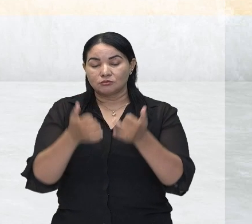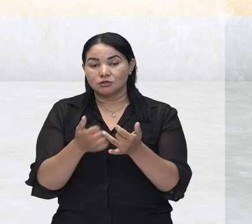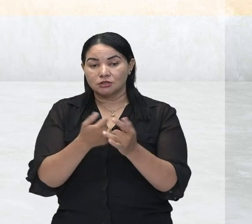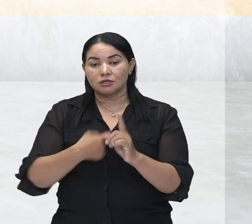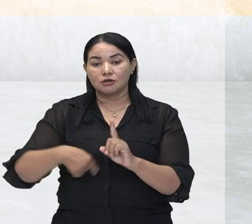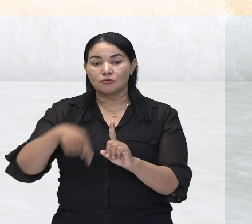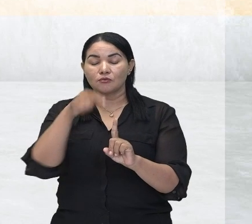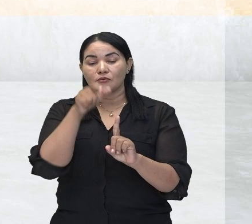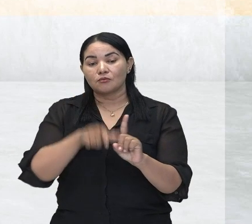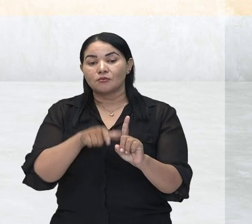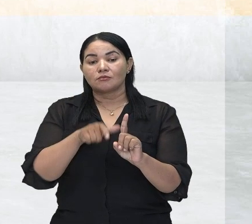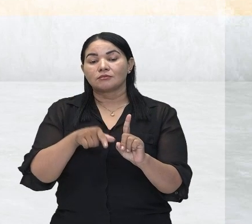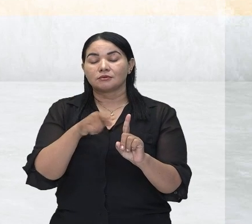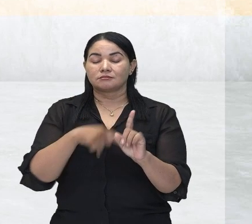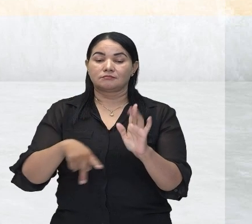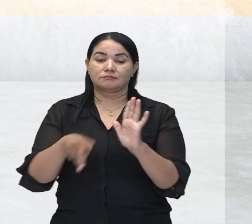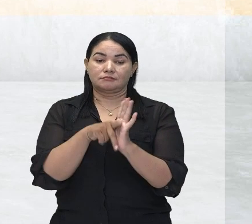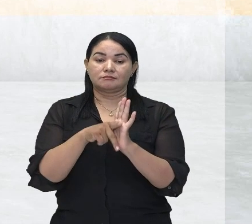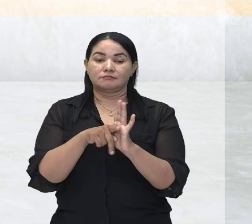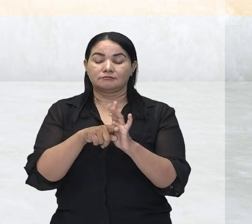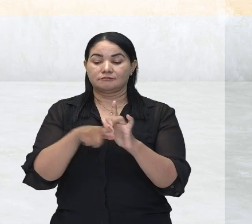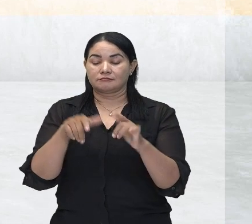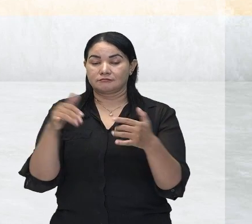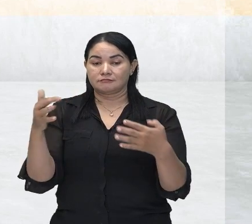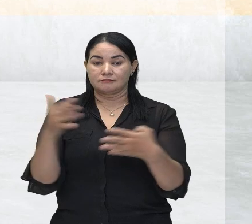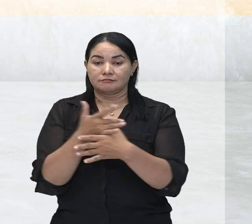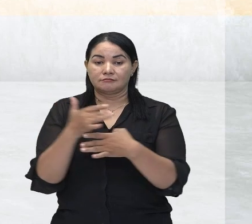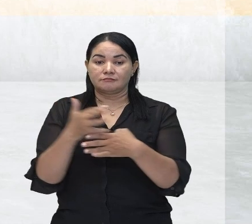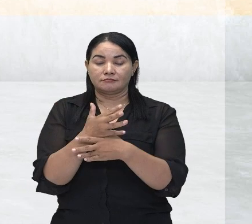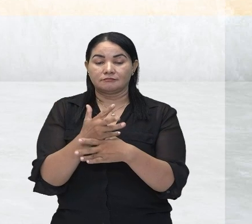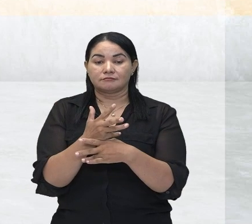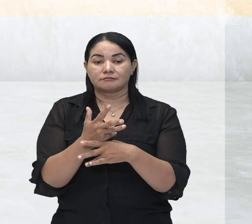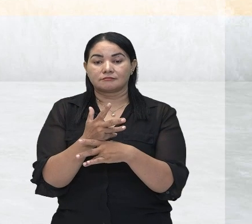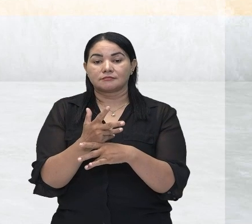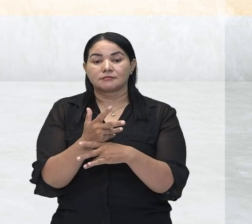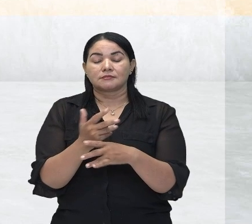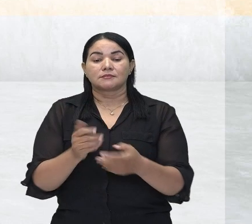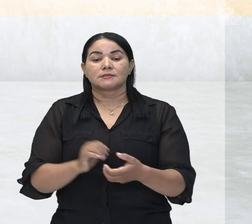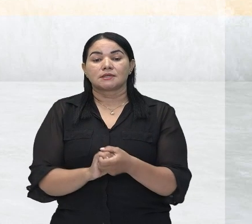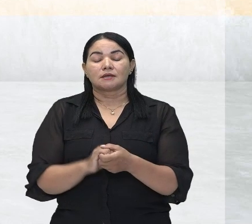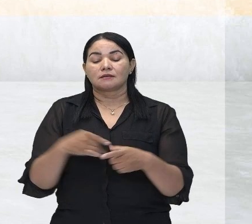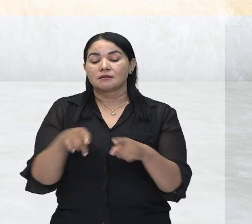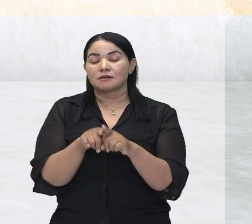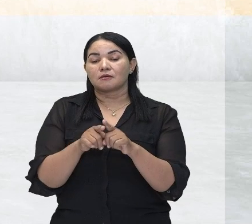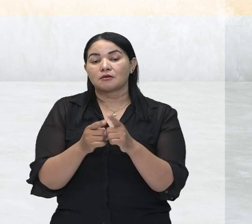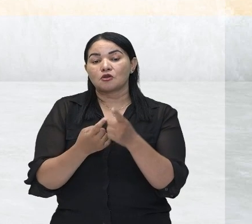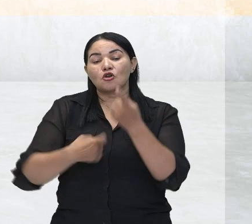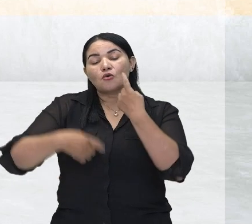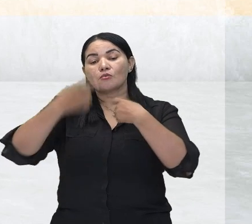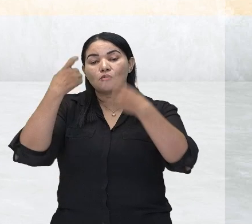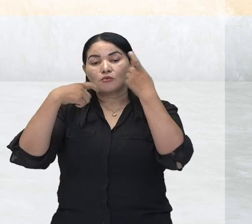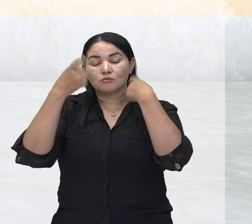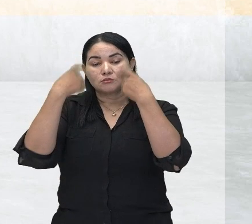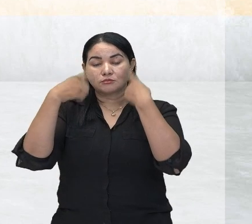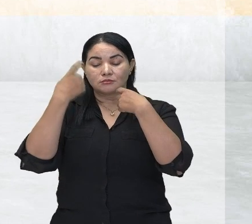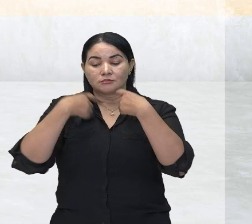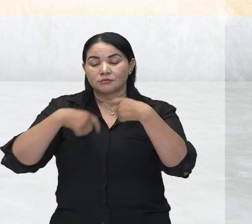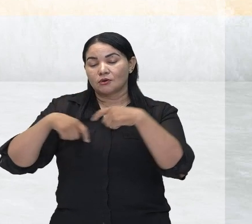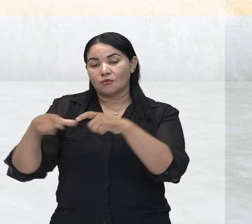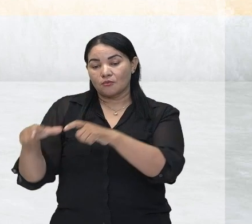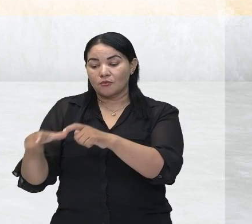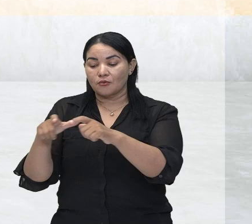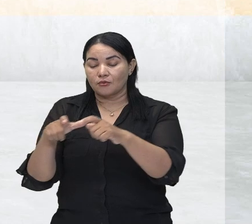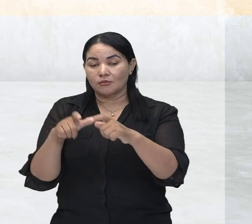sou cidadão daquela cidade. Ou seja, eu sou aquele que me preocupo com aquele lugar. Eu sou aquele que estou ali também